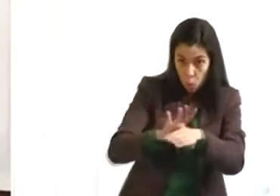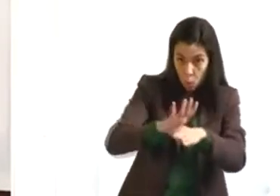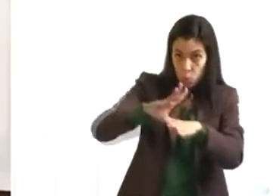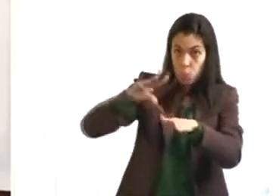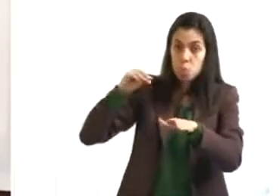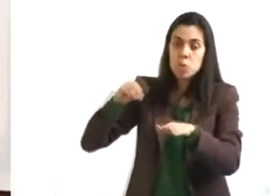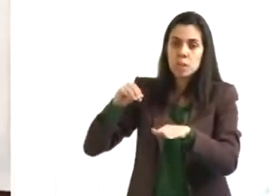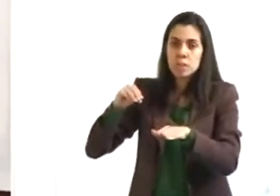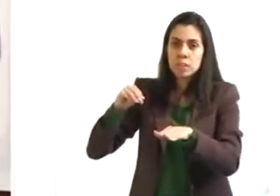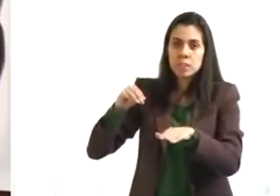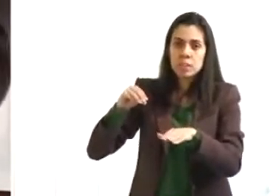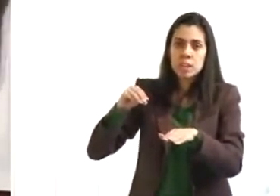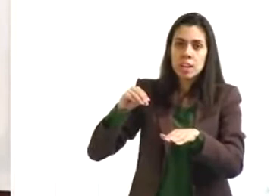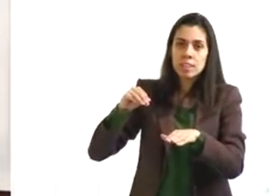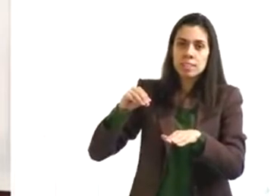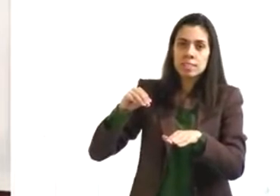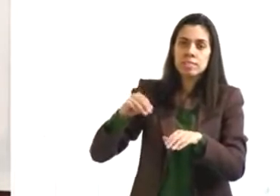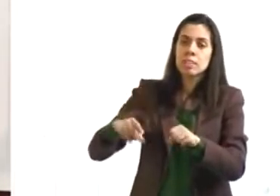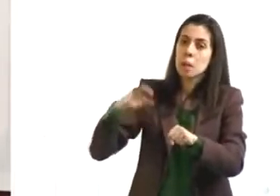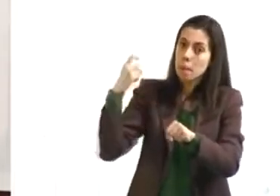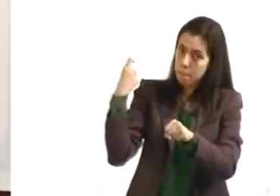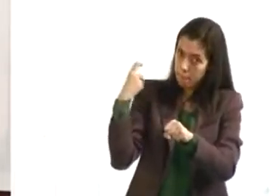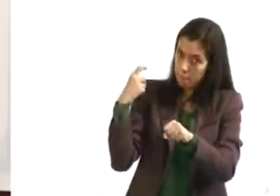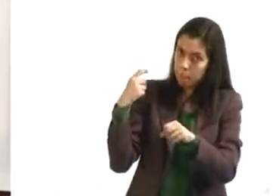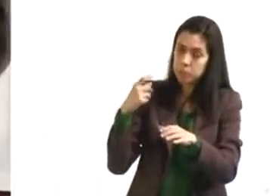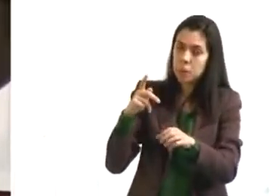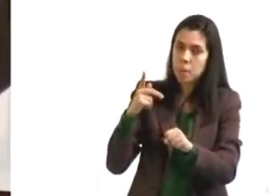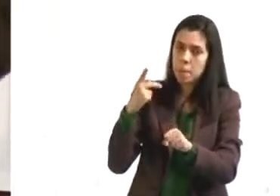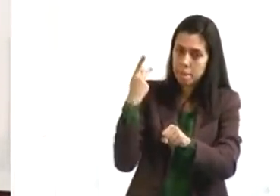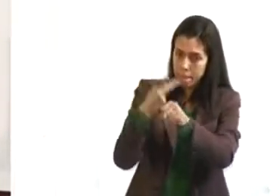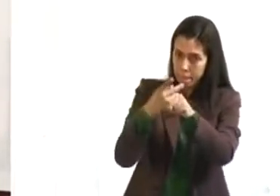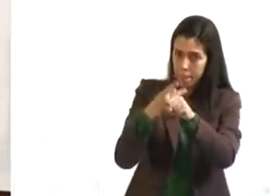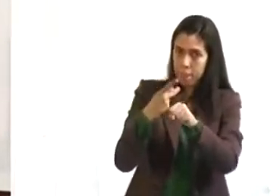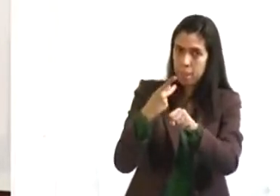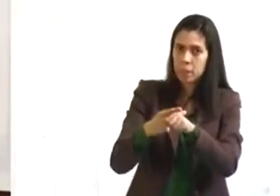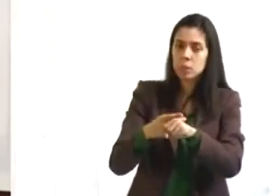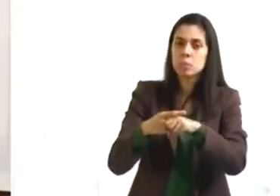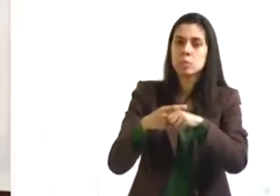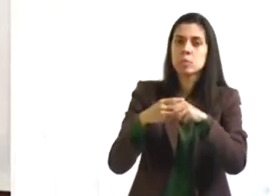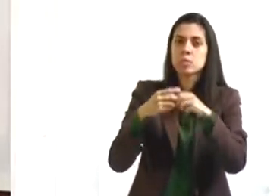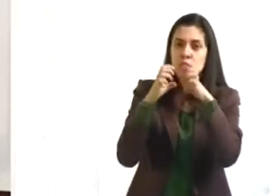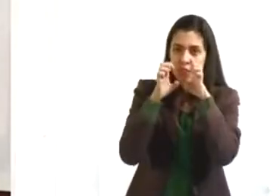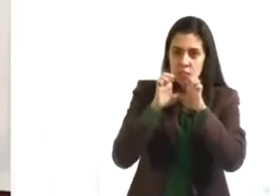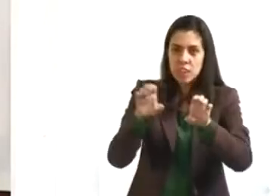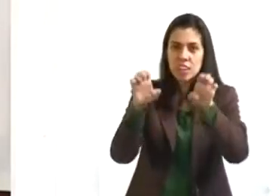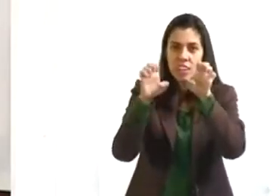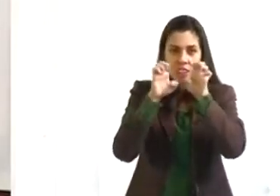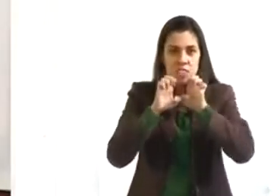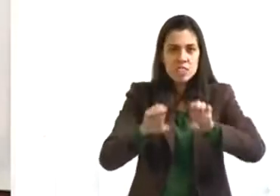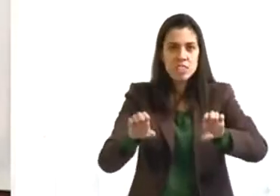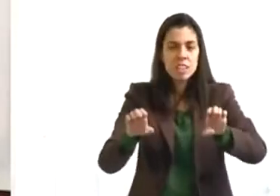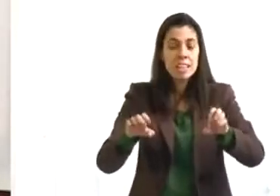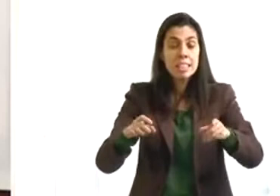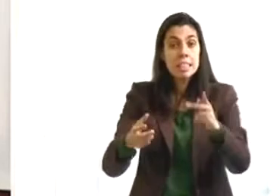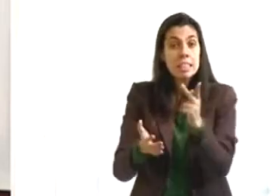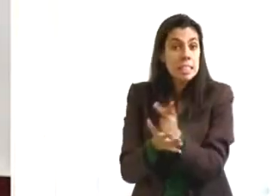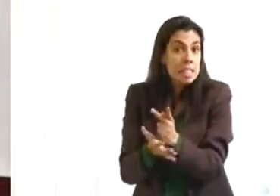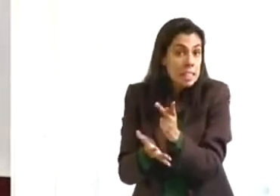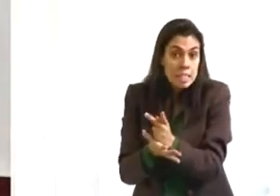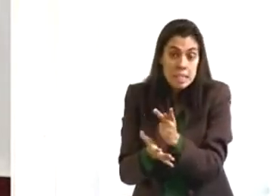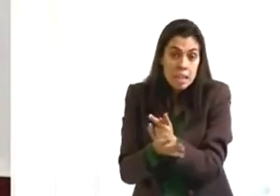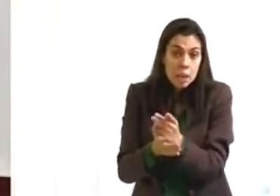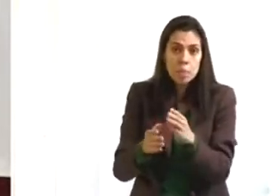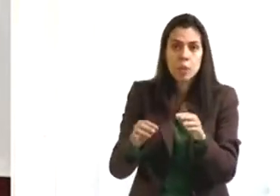vez oportunidade para que Pedro pregue a palavra de Deus. Esses sinais e maravilhas que acompanham os apóstolos, então, é uma